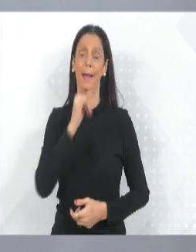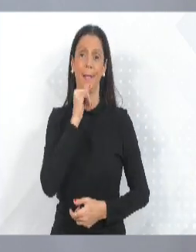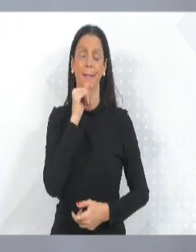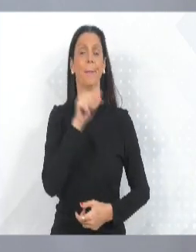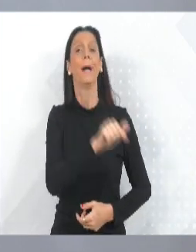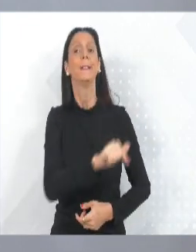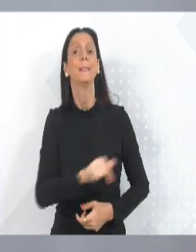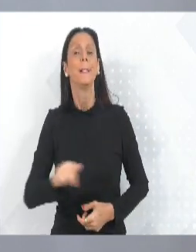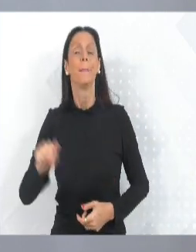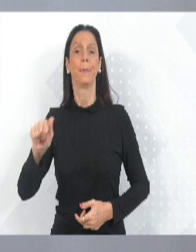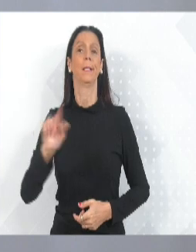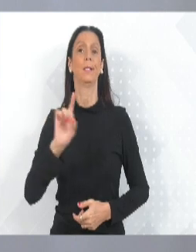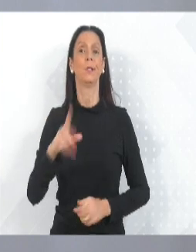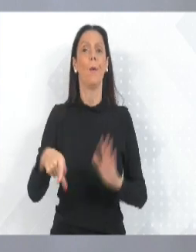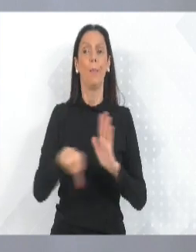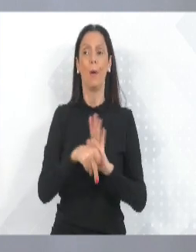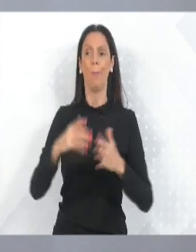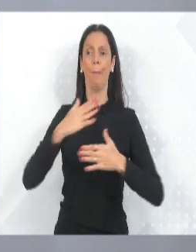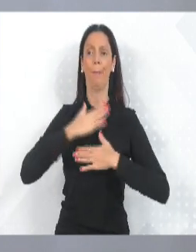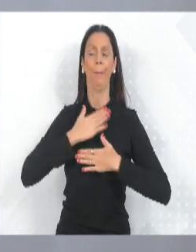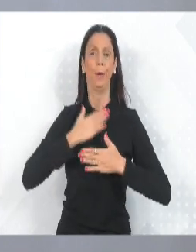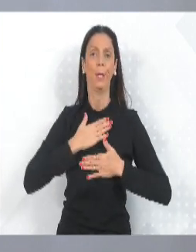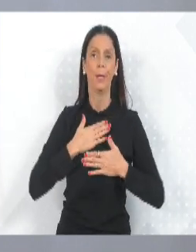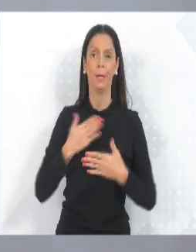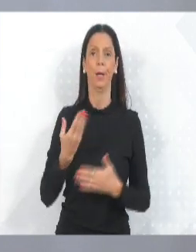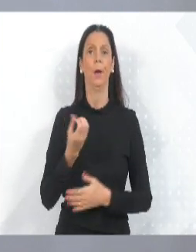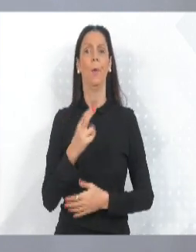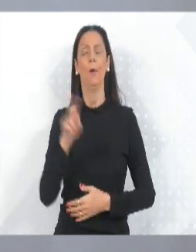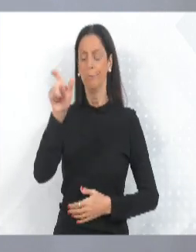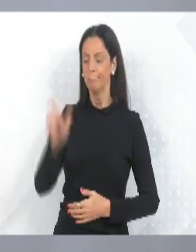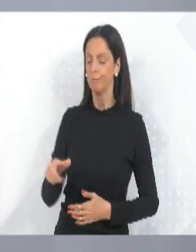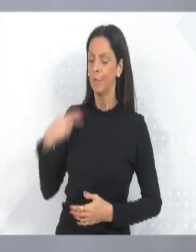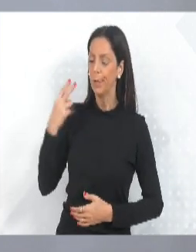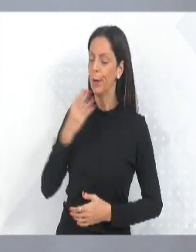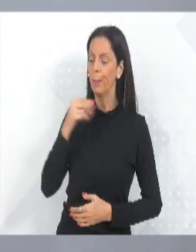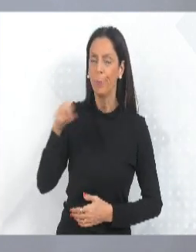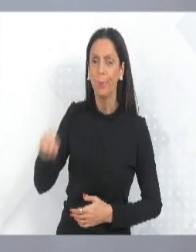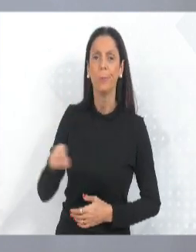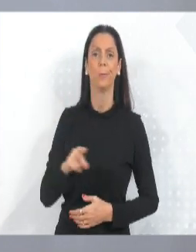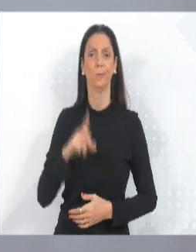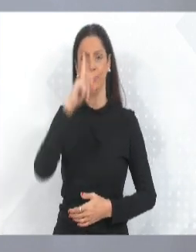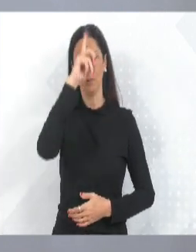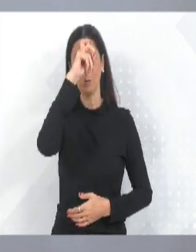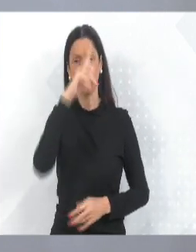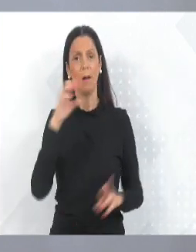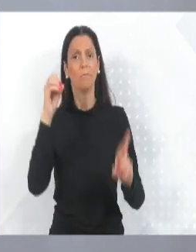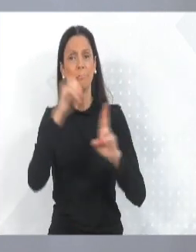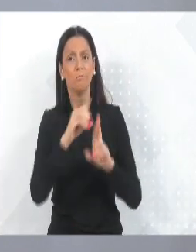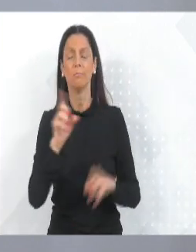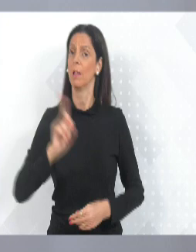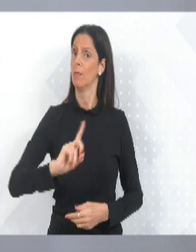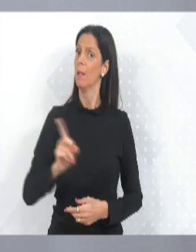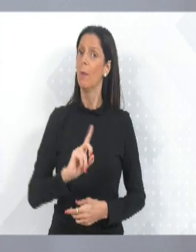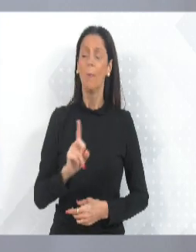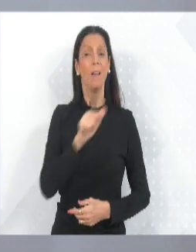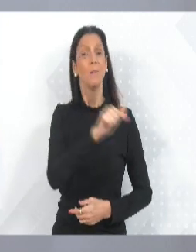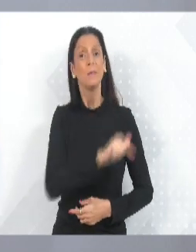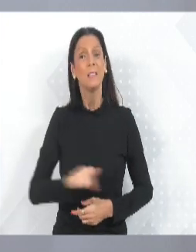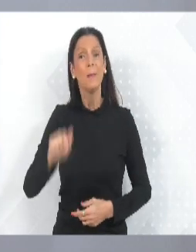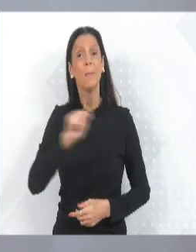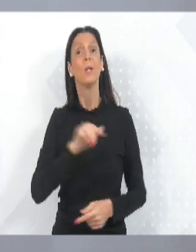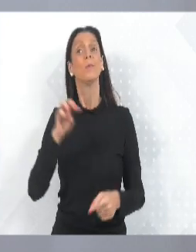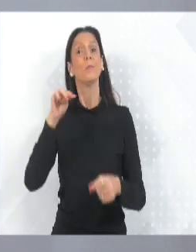semana do Marco Antônio do vereador Bruno do Hospital Santa cina não ela é uma semana do